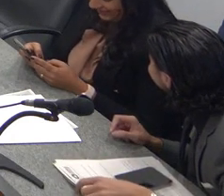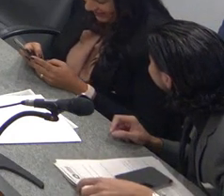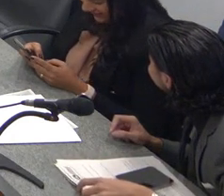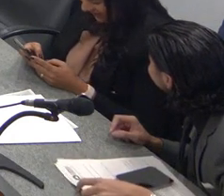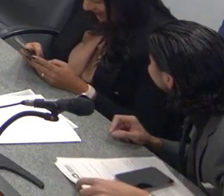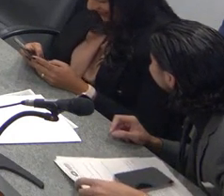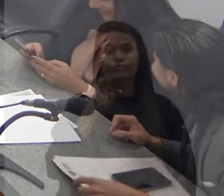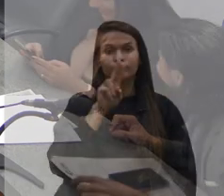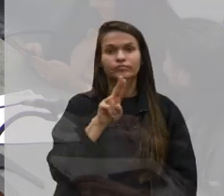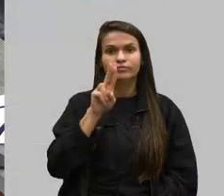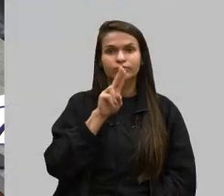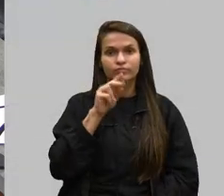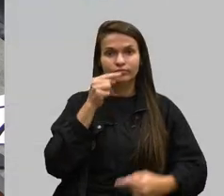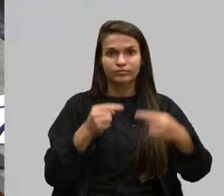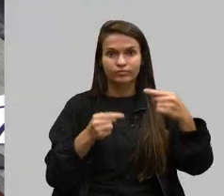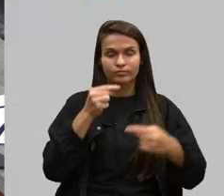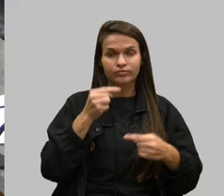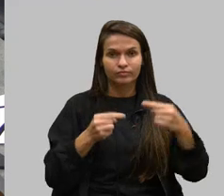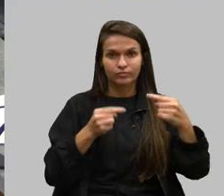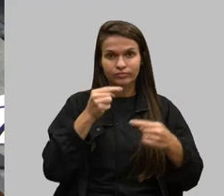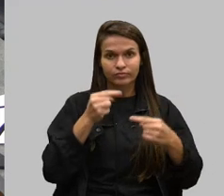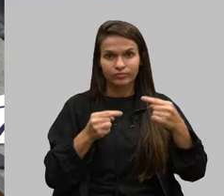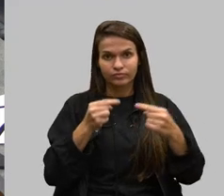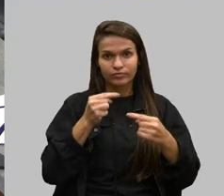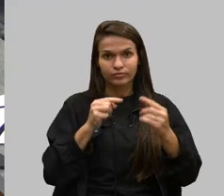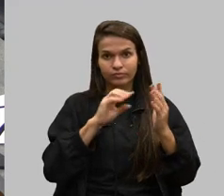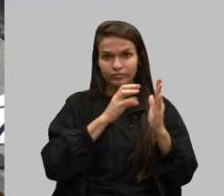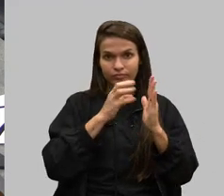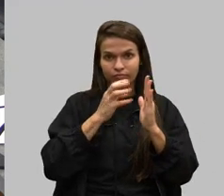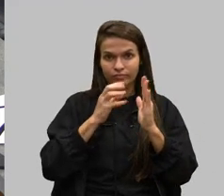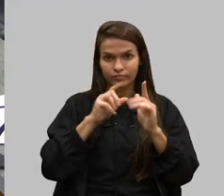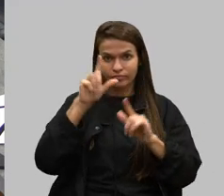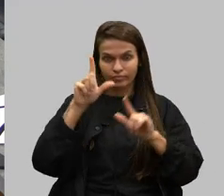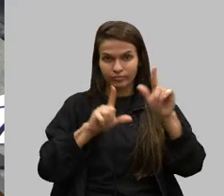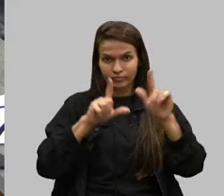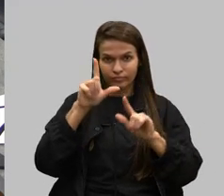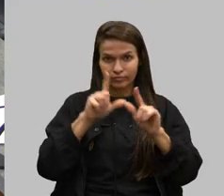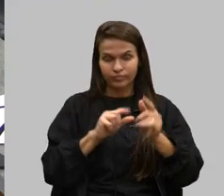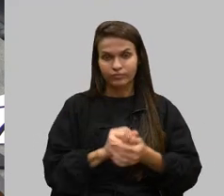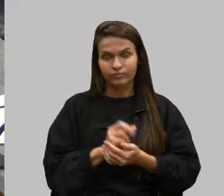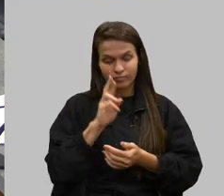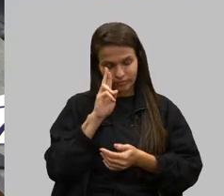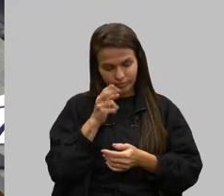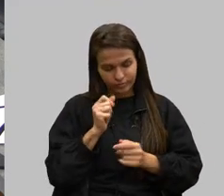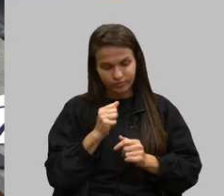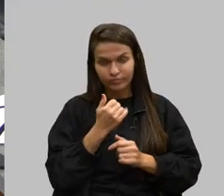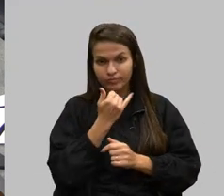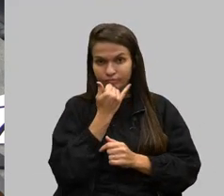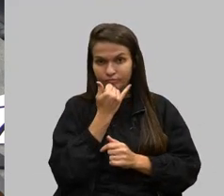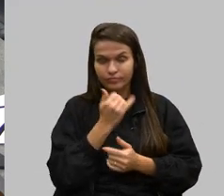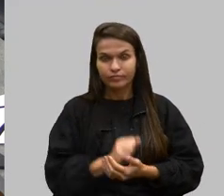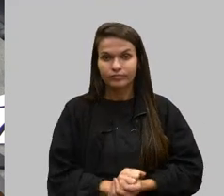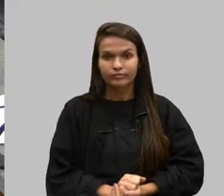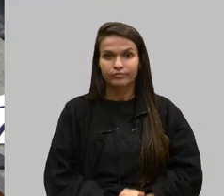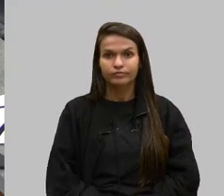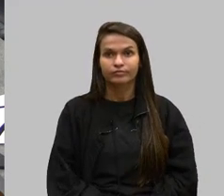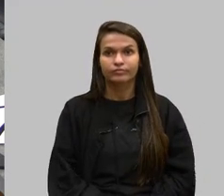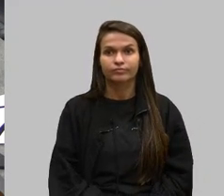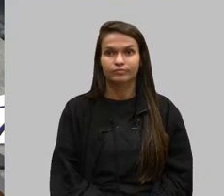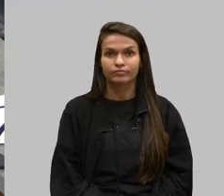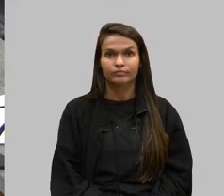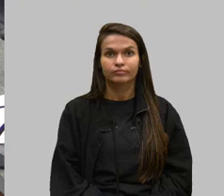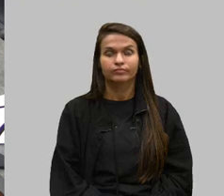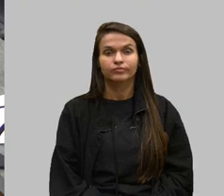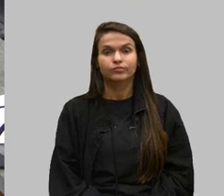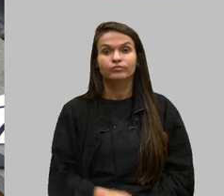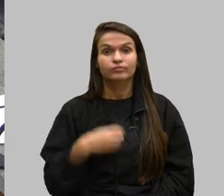utilização político-partidária eh da TV Tem razão Deputado Desculpa a ausência da resposta eh o